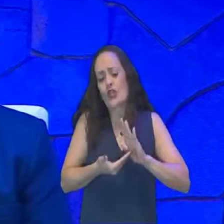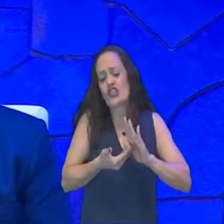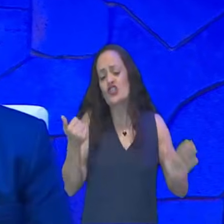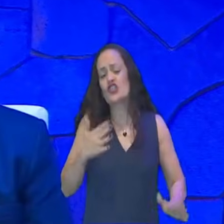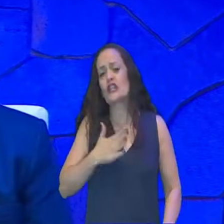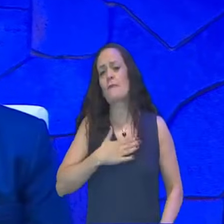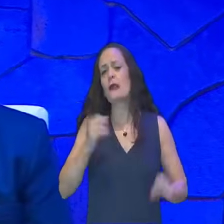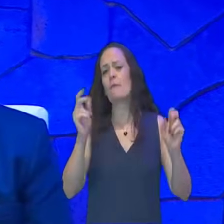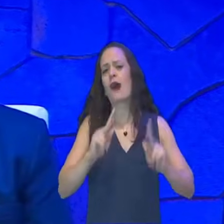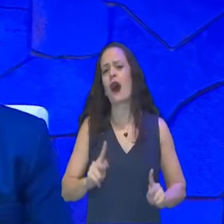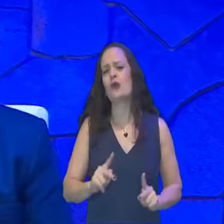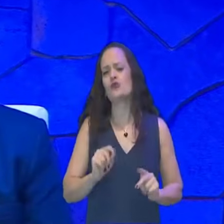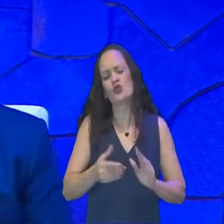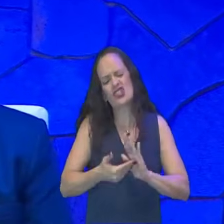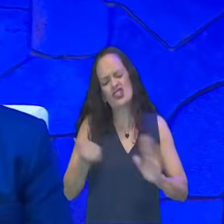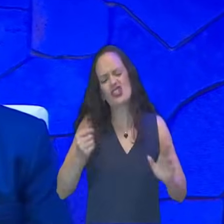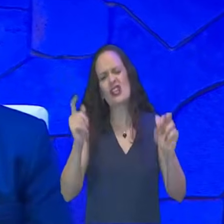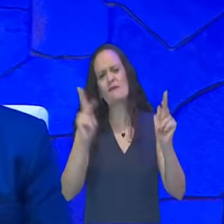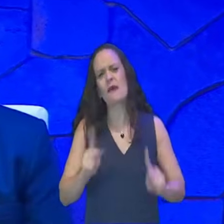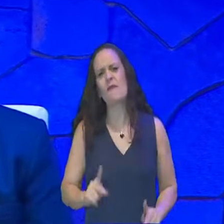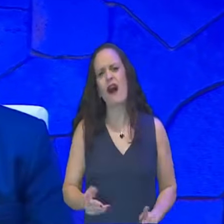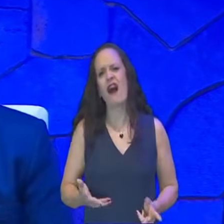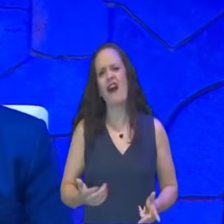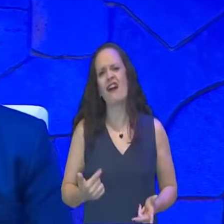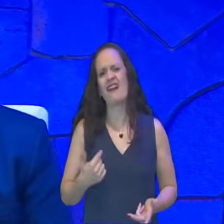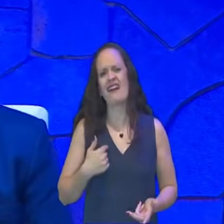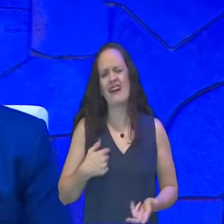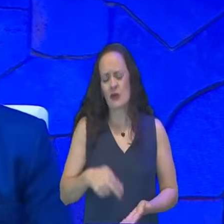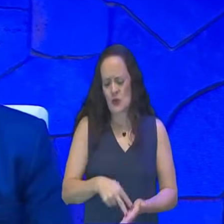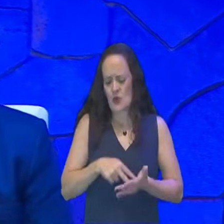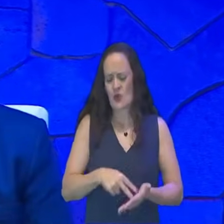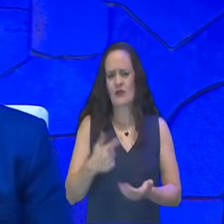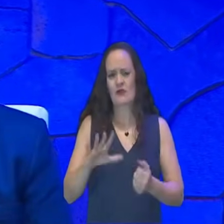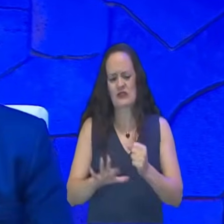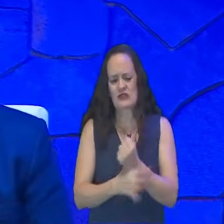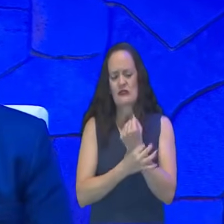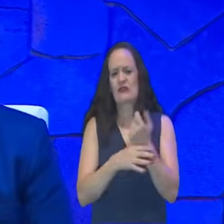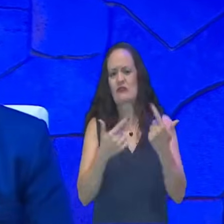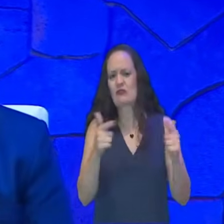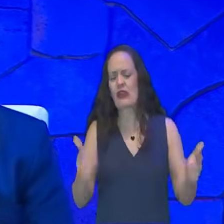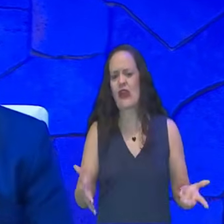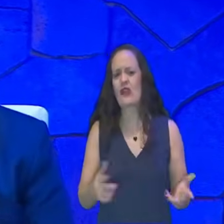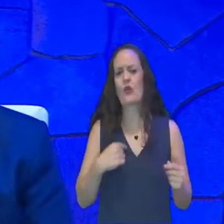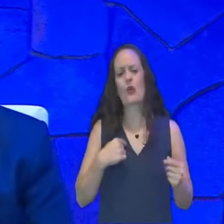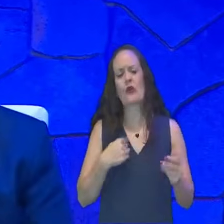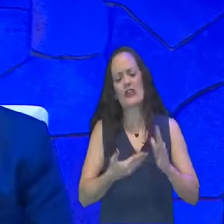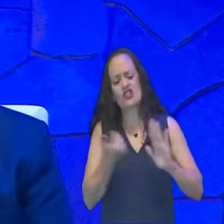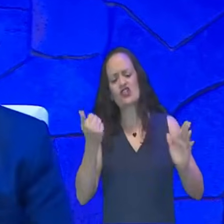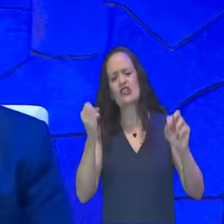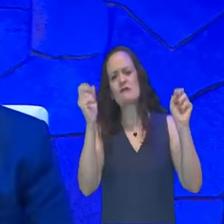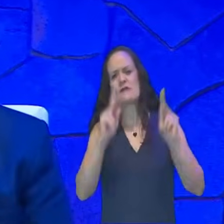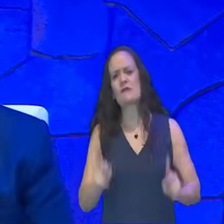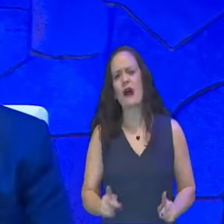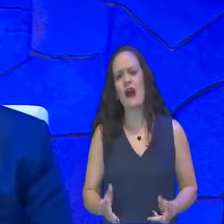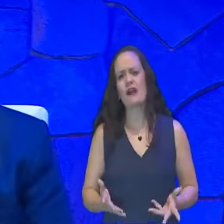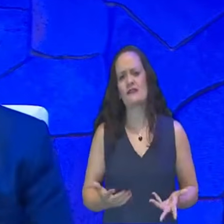paz. O que me for tirado hoje tirará o meu senso de